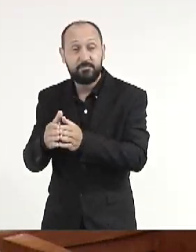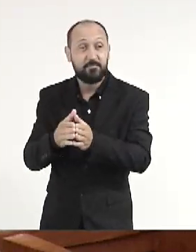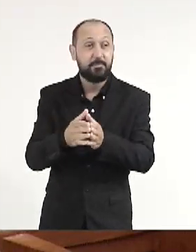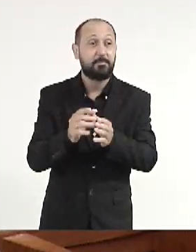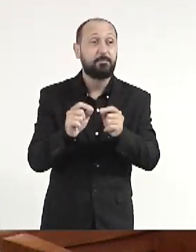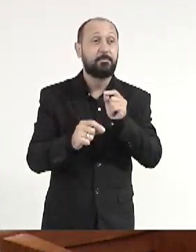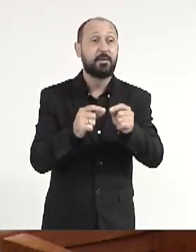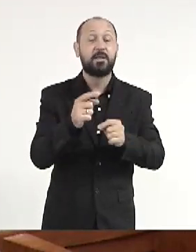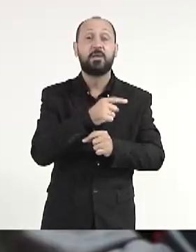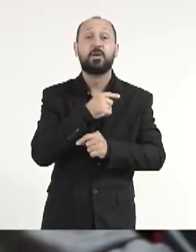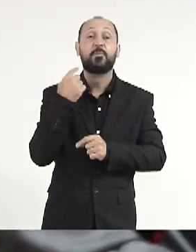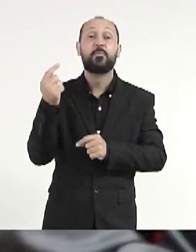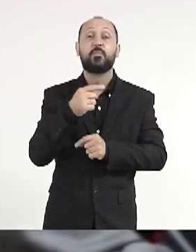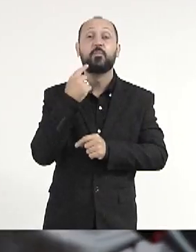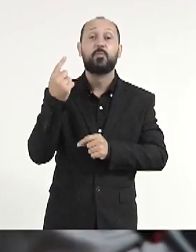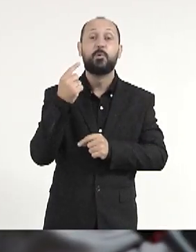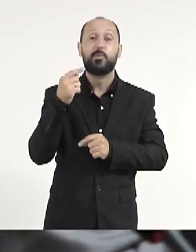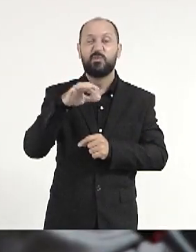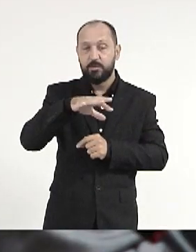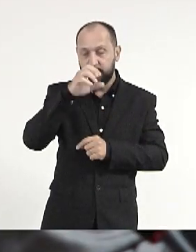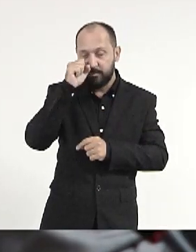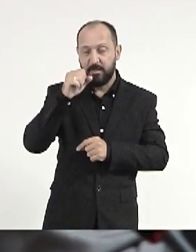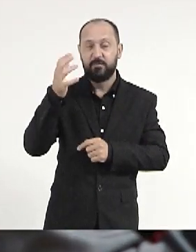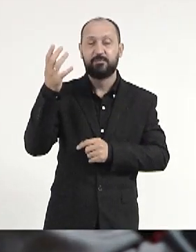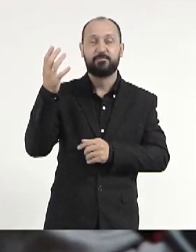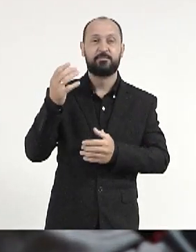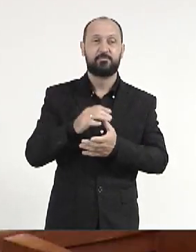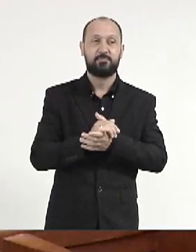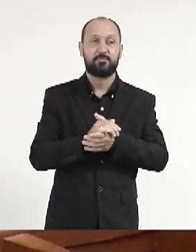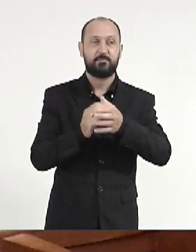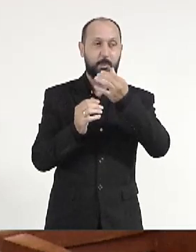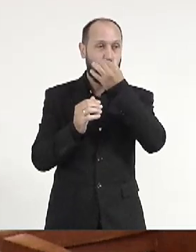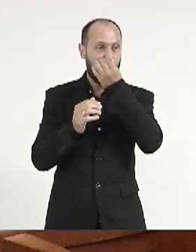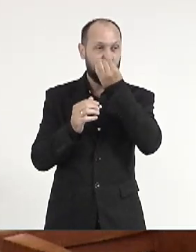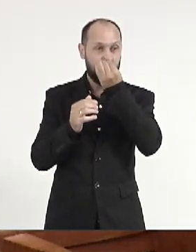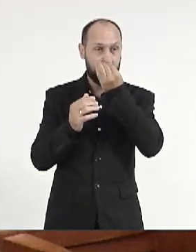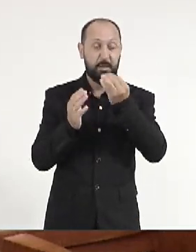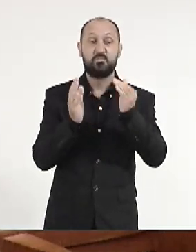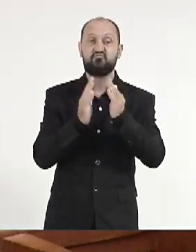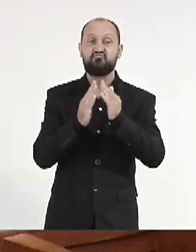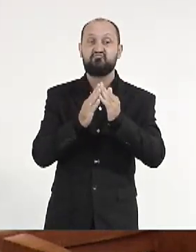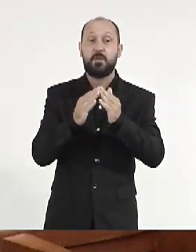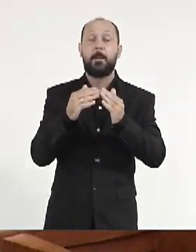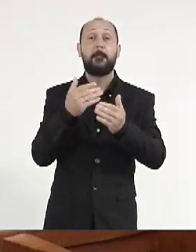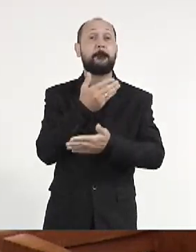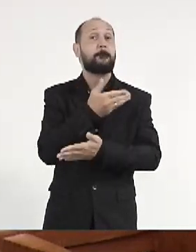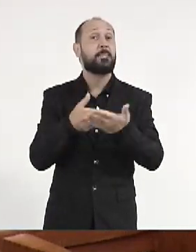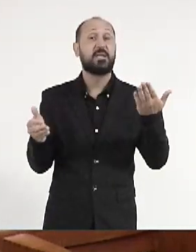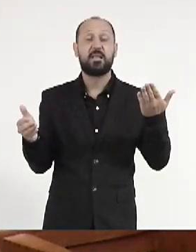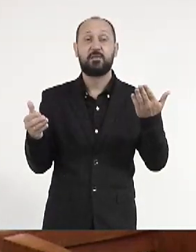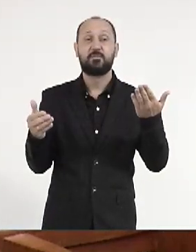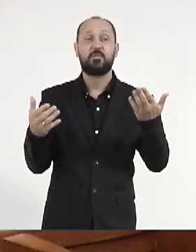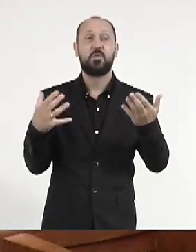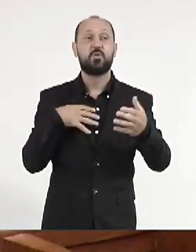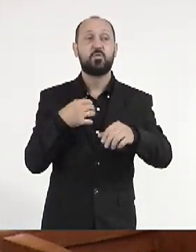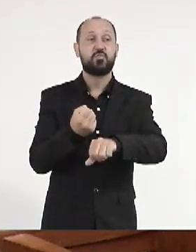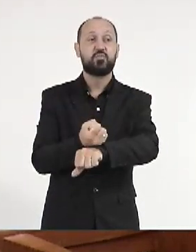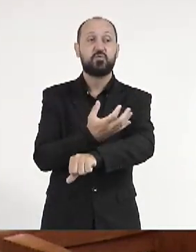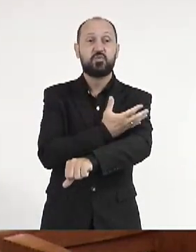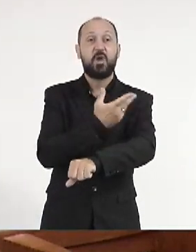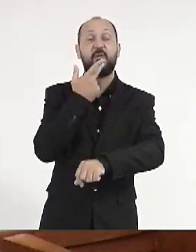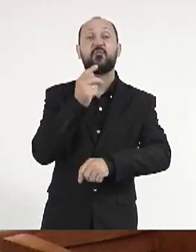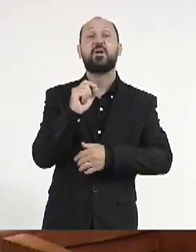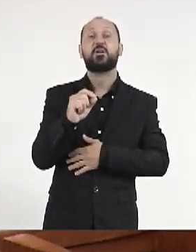não morressem sufocados também pela fumaça. Eles perderam sua residência e hoje, emocionadamente,